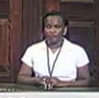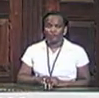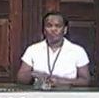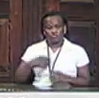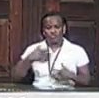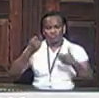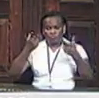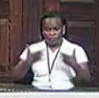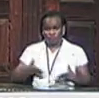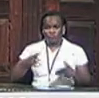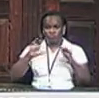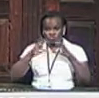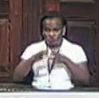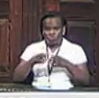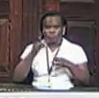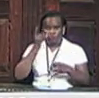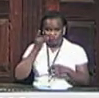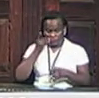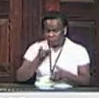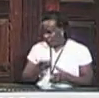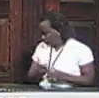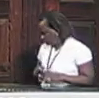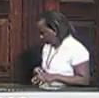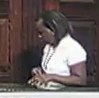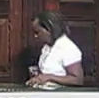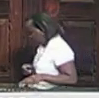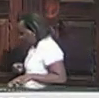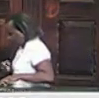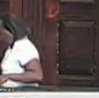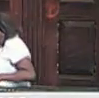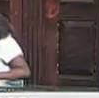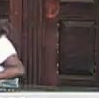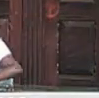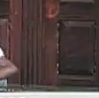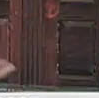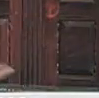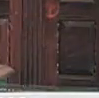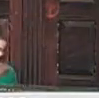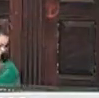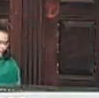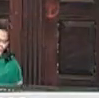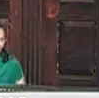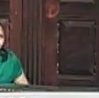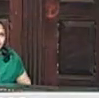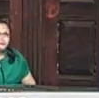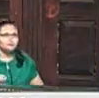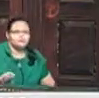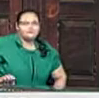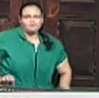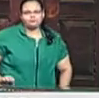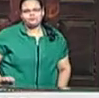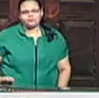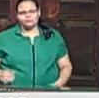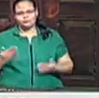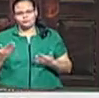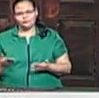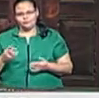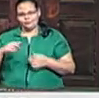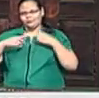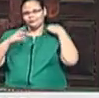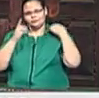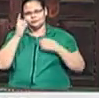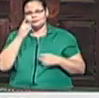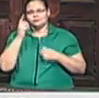Tenho dito que o Parlamento deu ao governo todas as condições até aqui pedidas